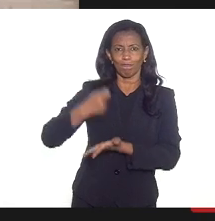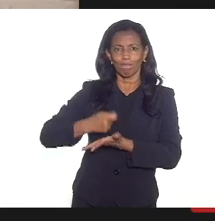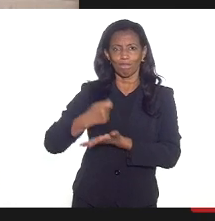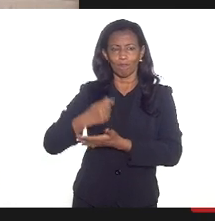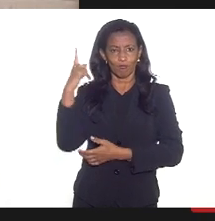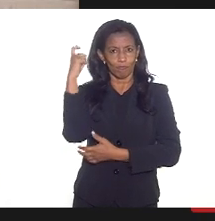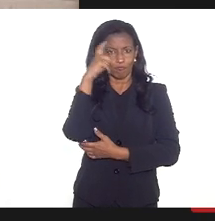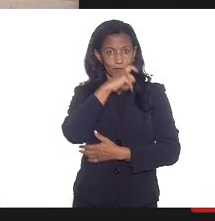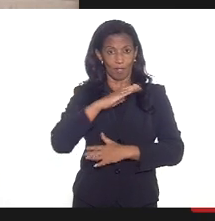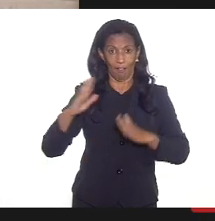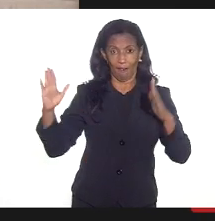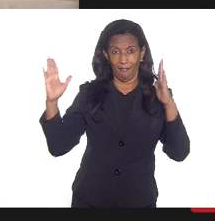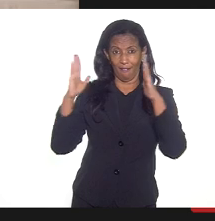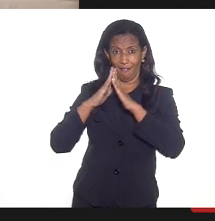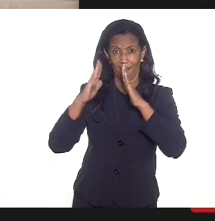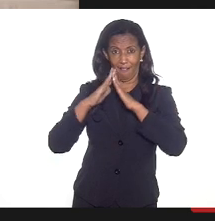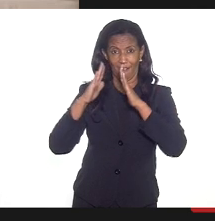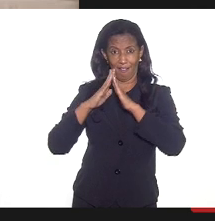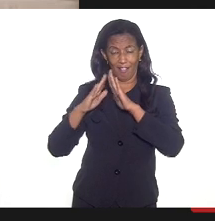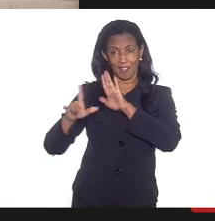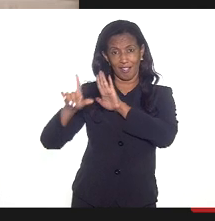as casas legislativas têm